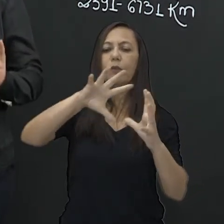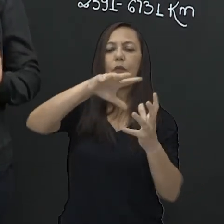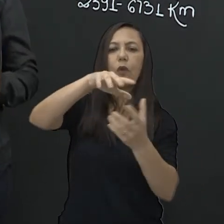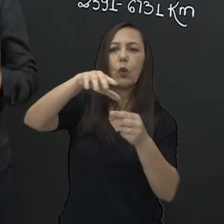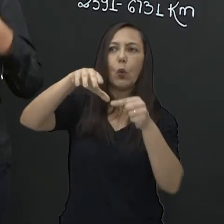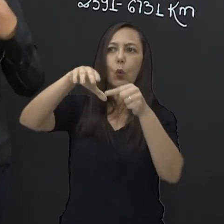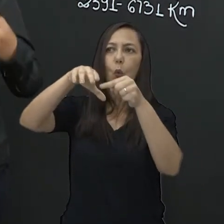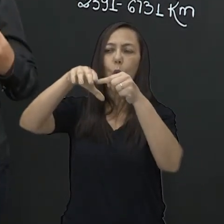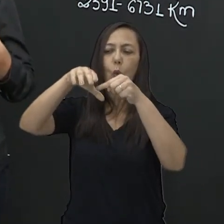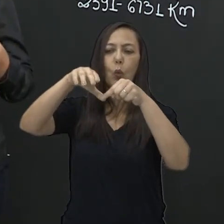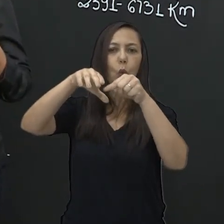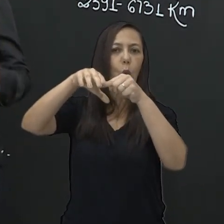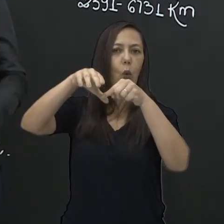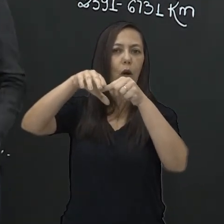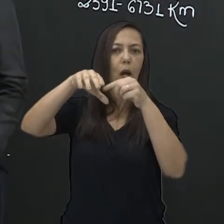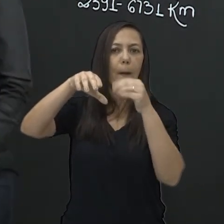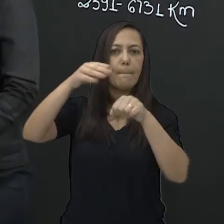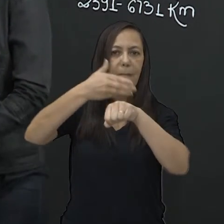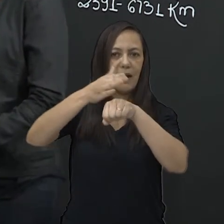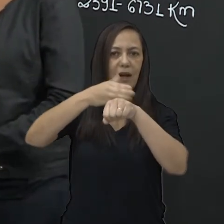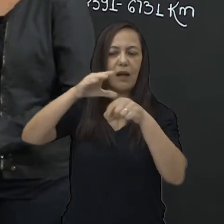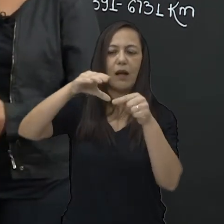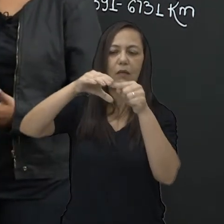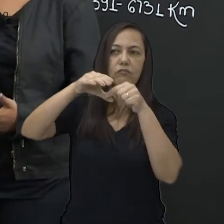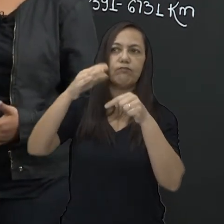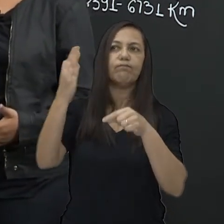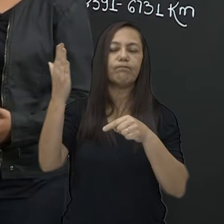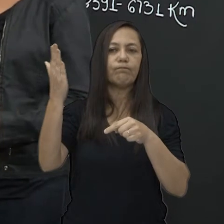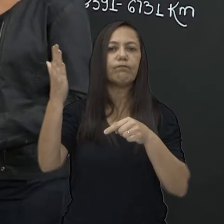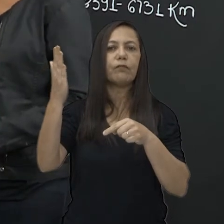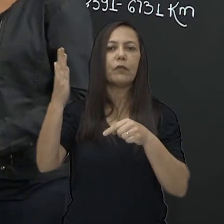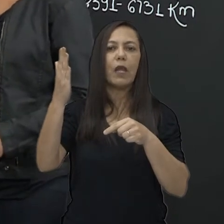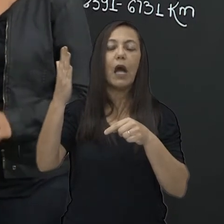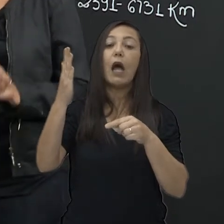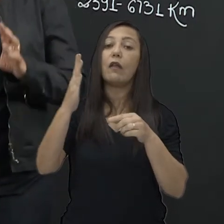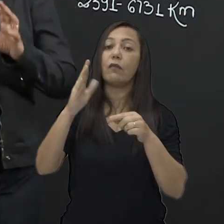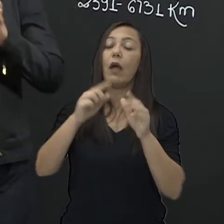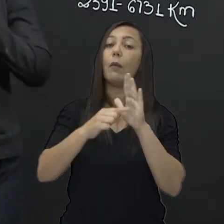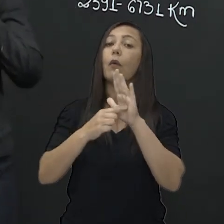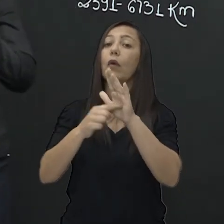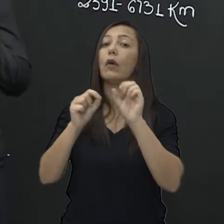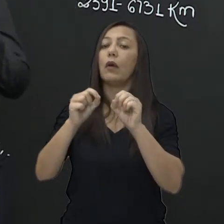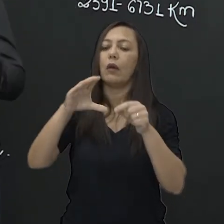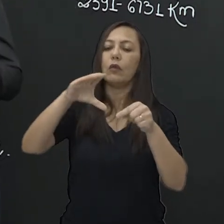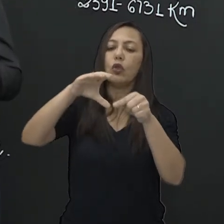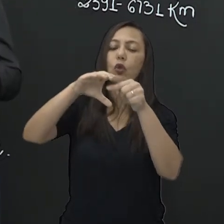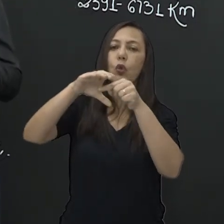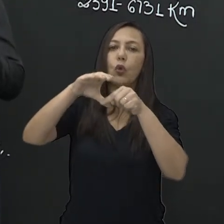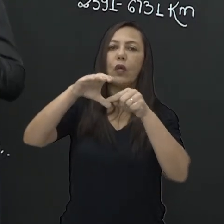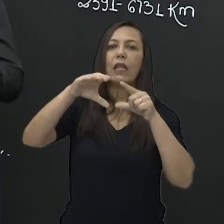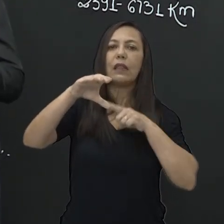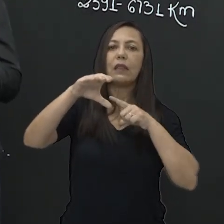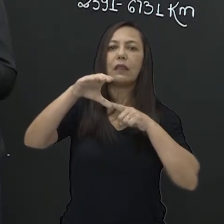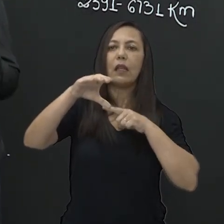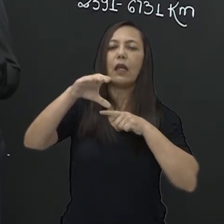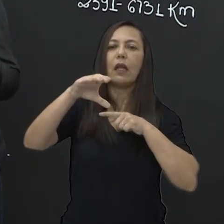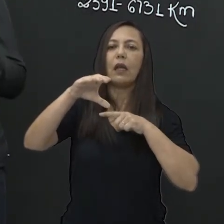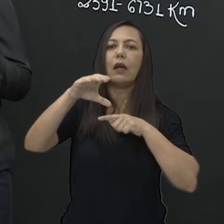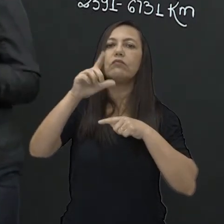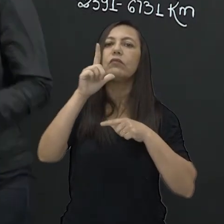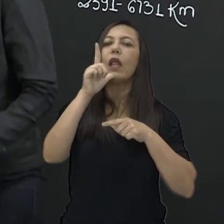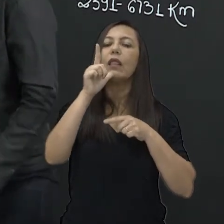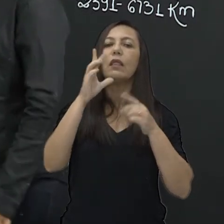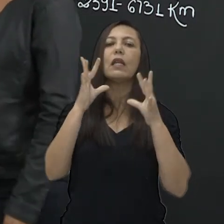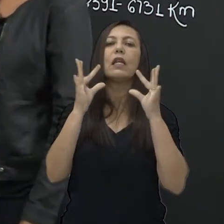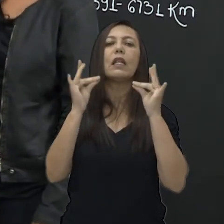é absurda, é muito alta. E aí a gente vai dividir entre o núcleo externo, que tem um estado líquido, por quê? Porque a